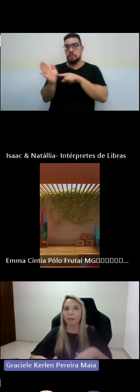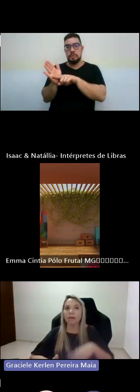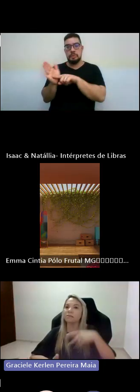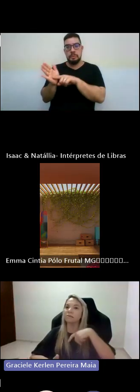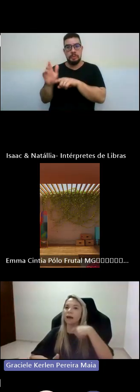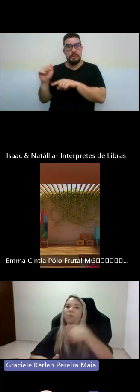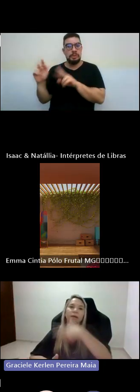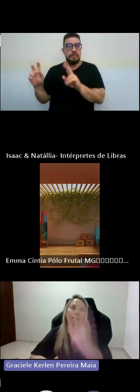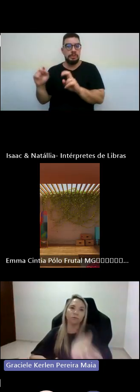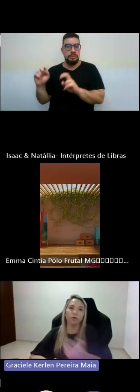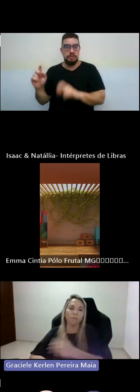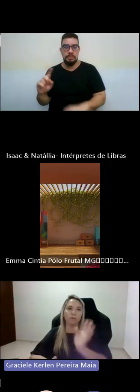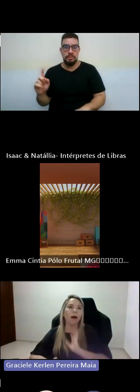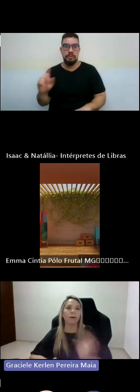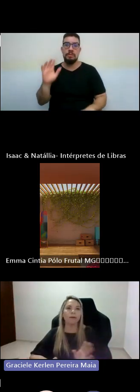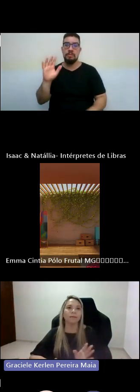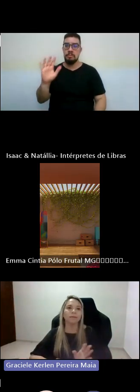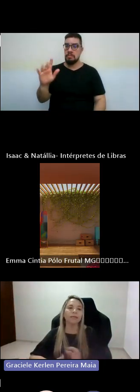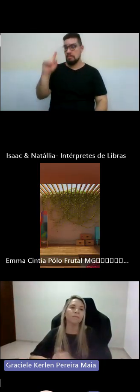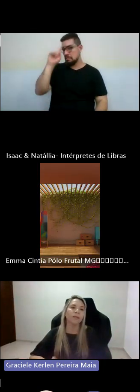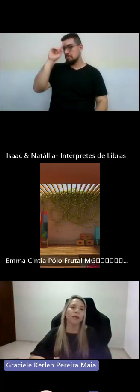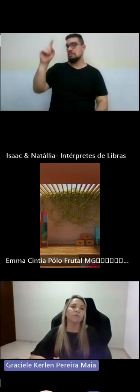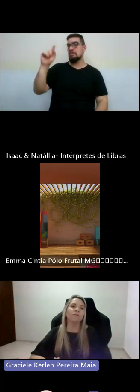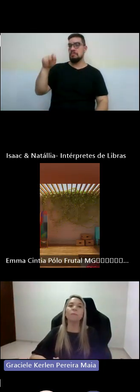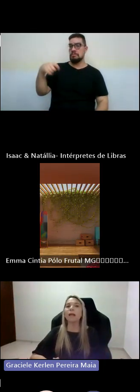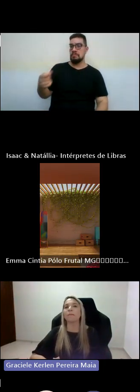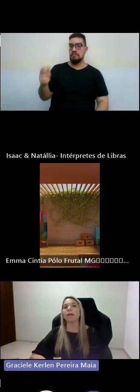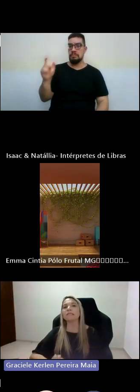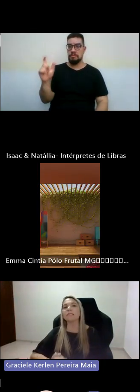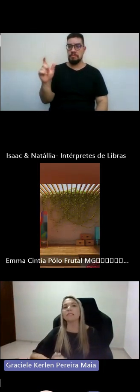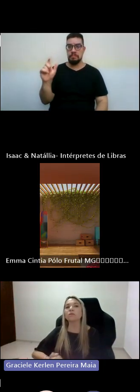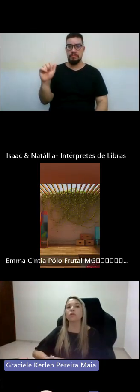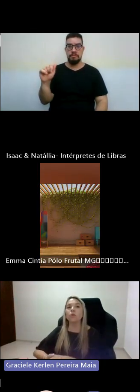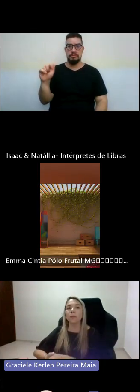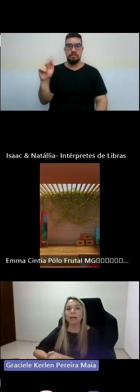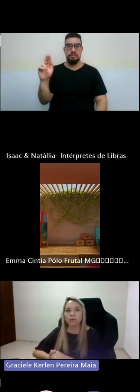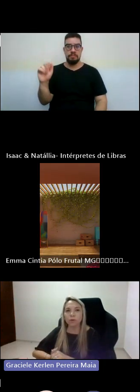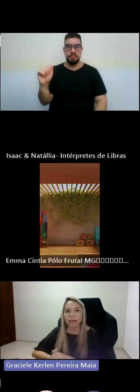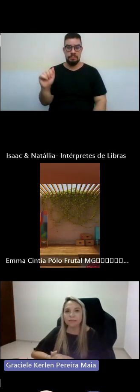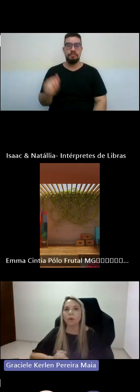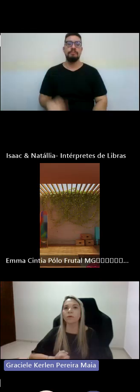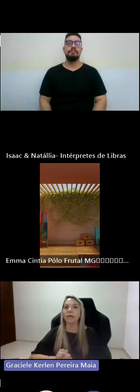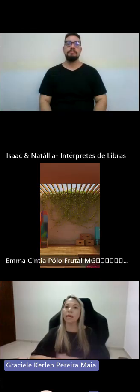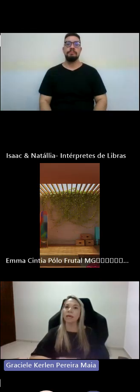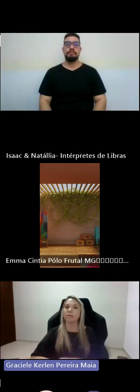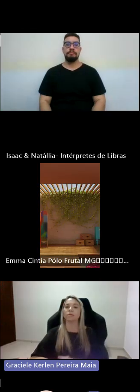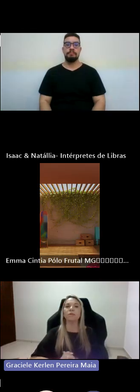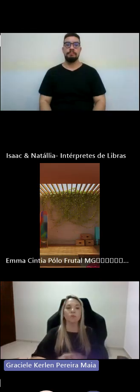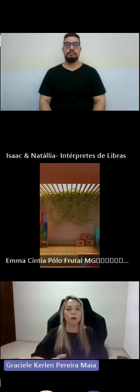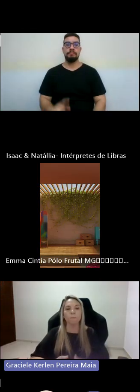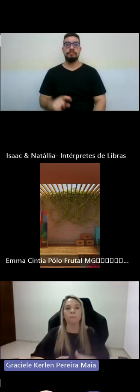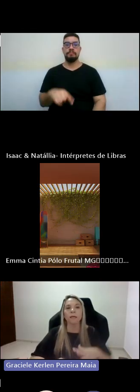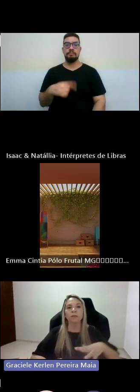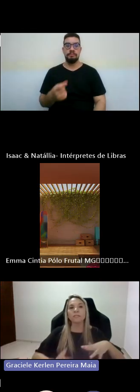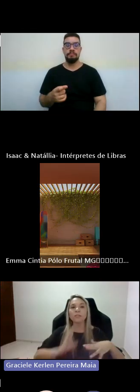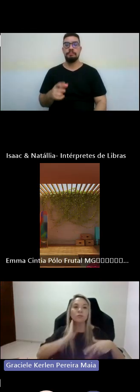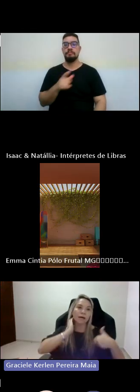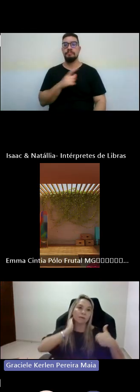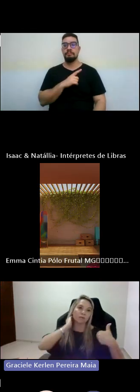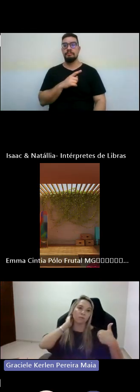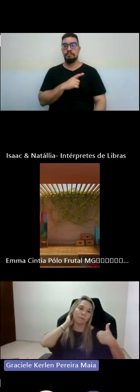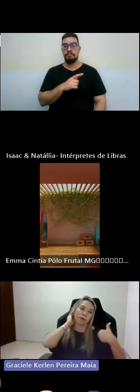questões. Mas alguém deu um nome e virou água, né? Vamos lá. A segunda, dupla articulação. O que é isso? Pessoal,